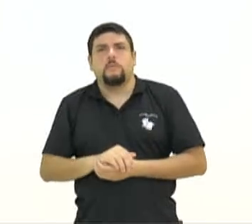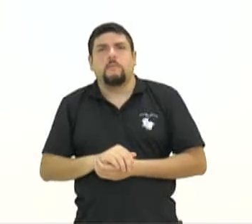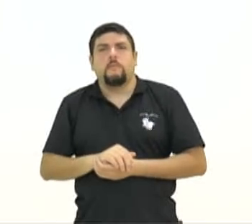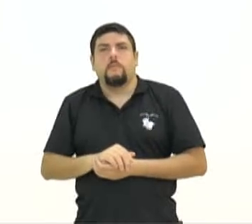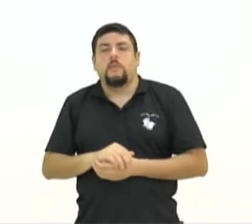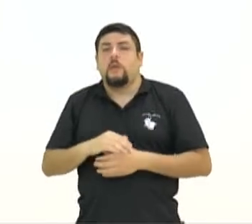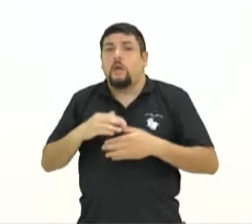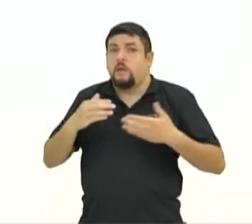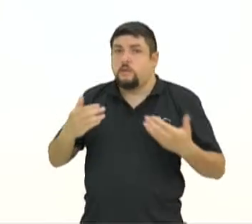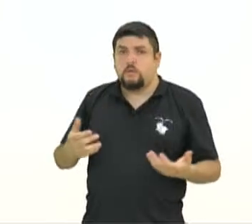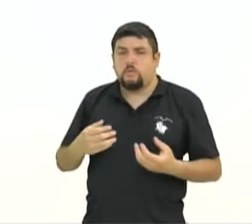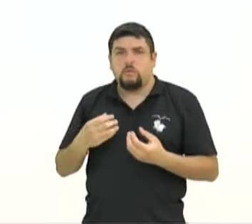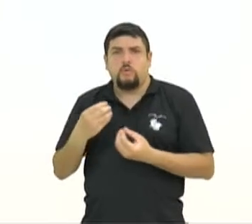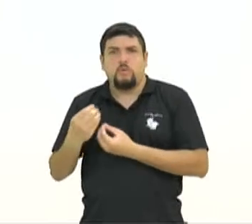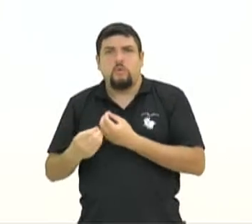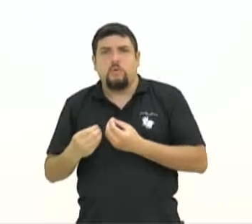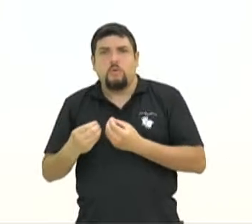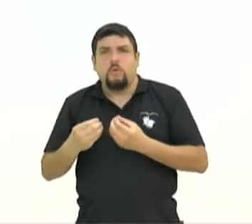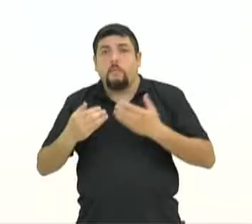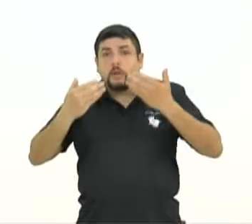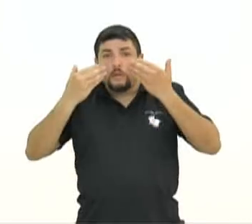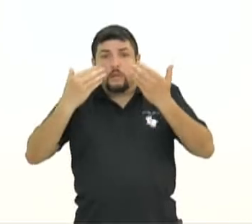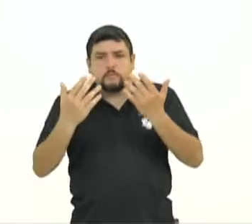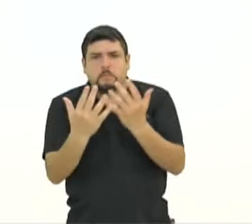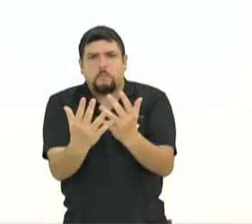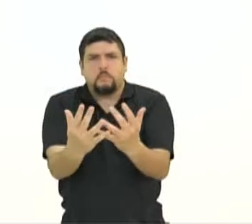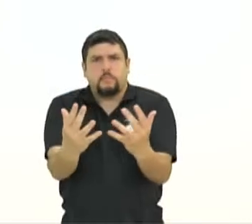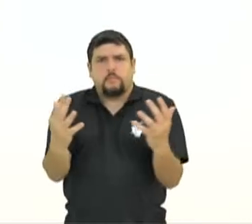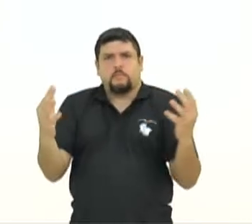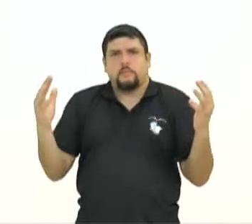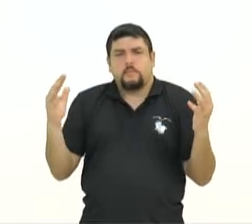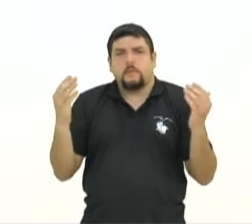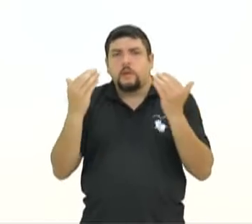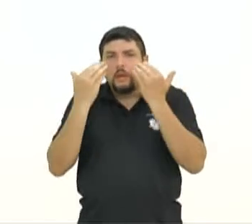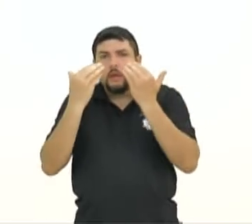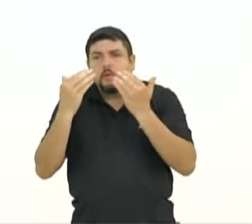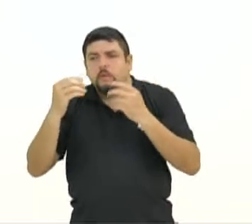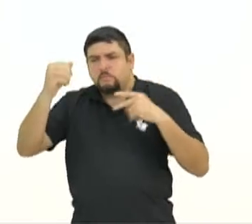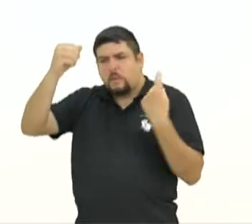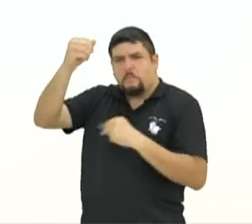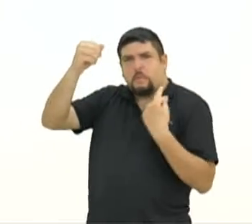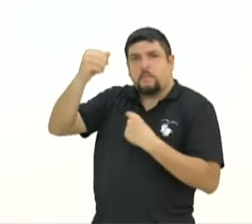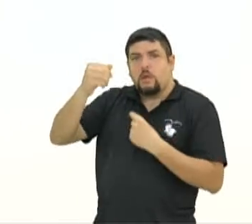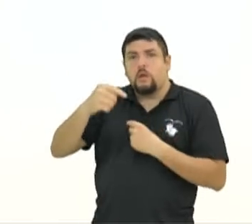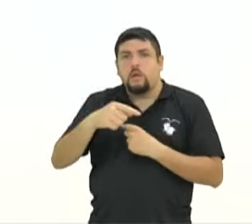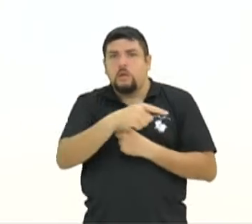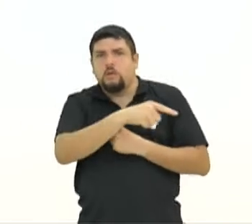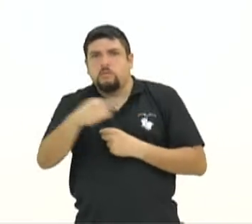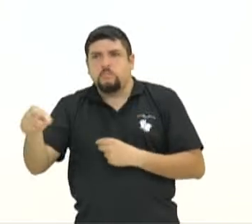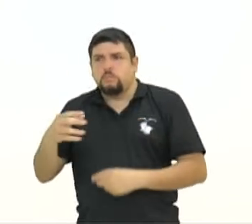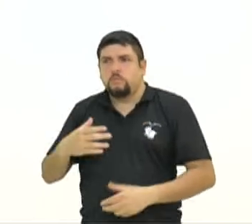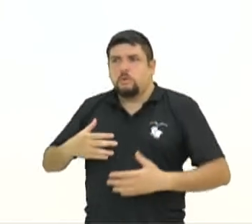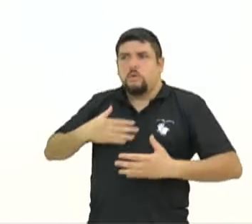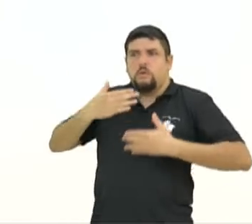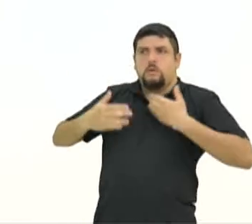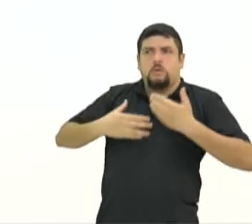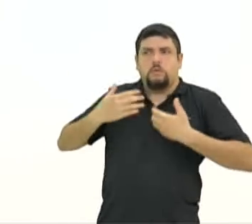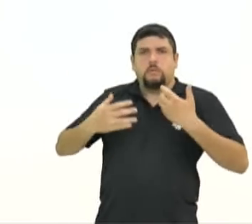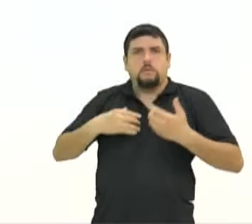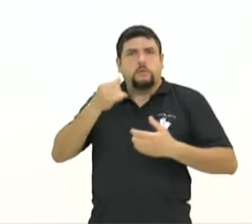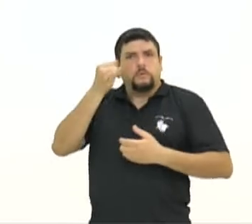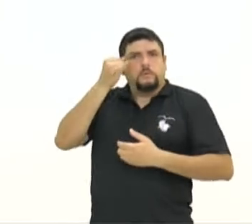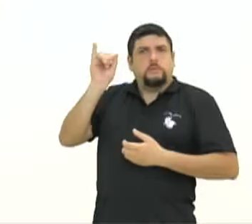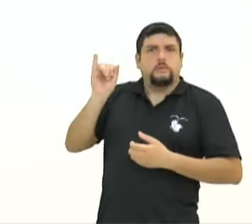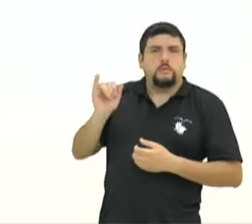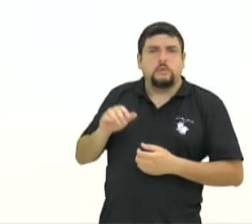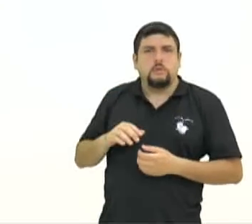desordem dentro das senzalas, né, eles podiam ser castigados em praças públicas para que servisse de exemplo para os outros negros também, né?